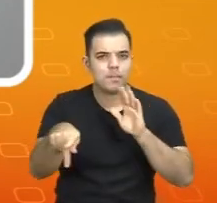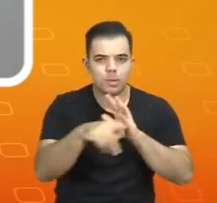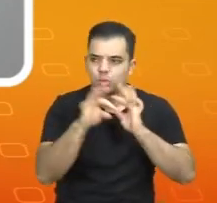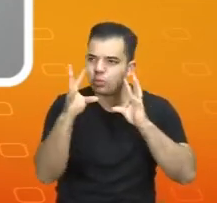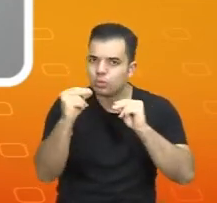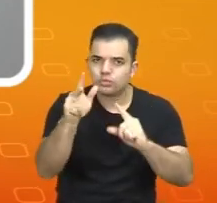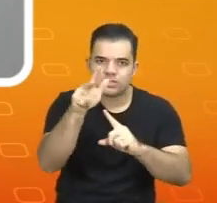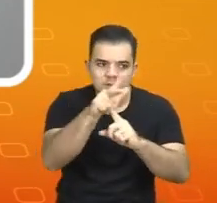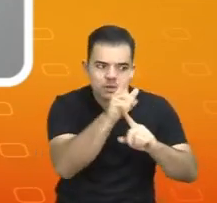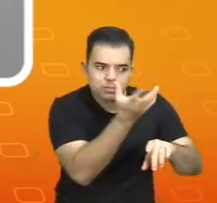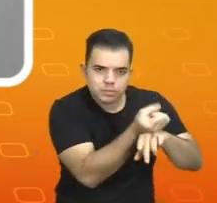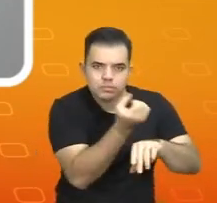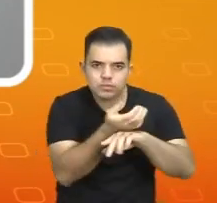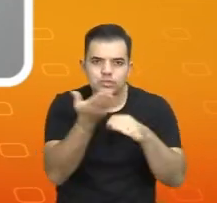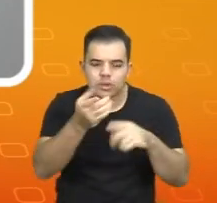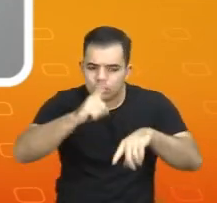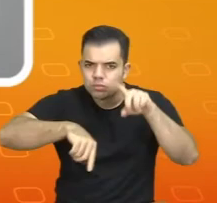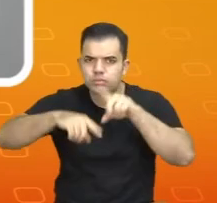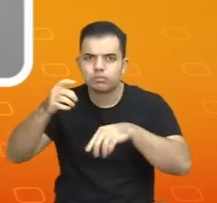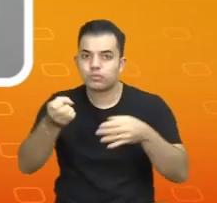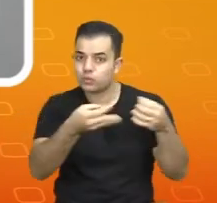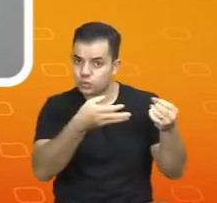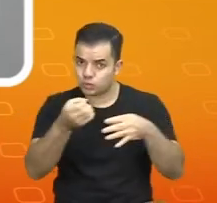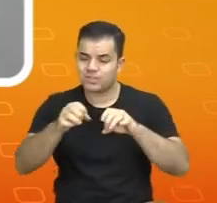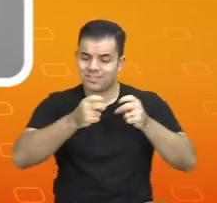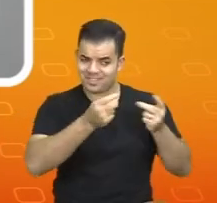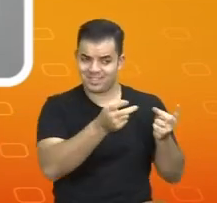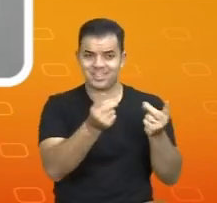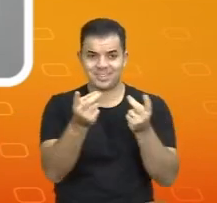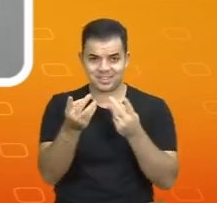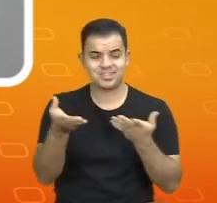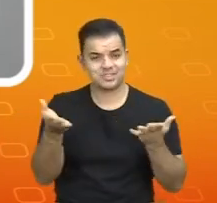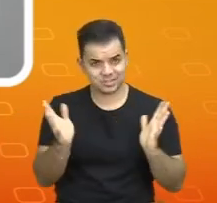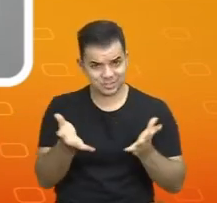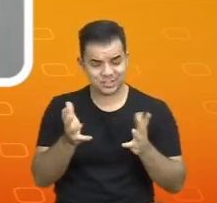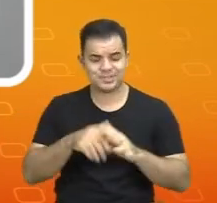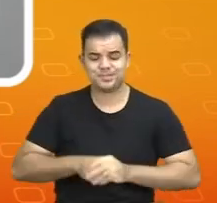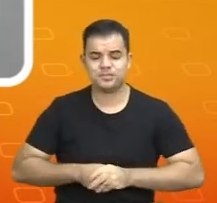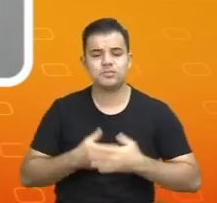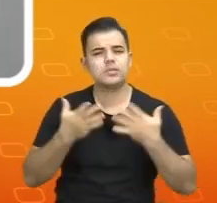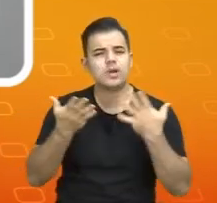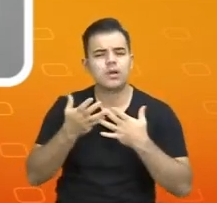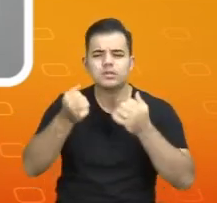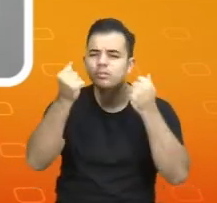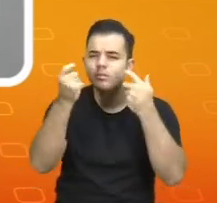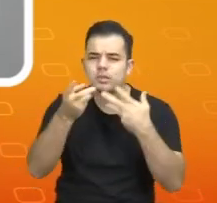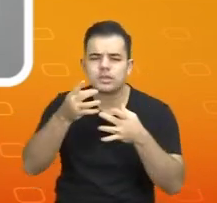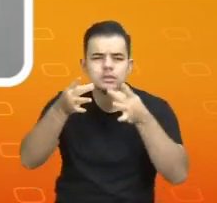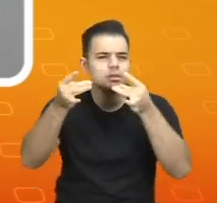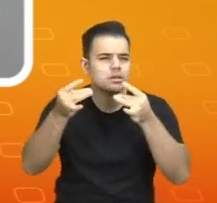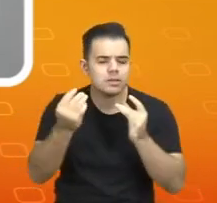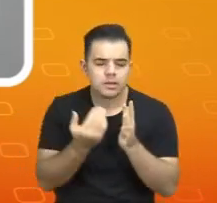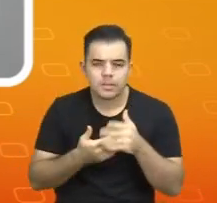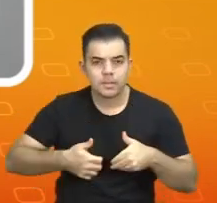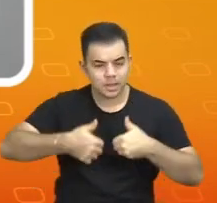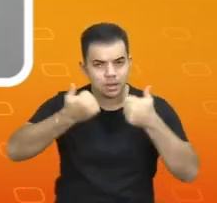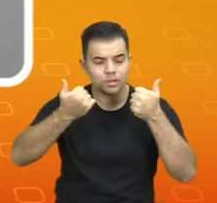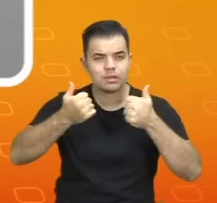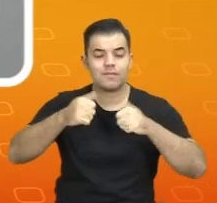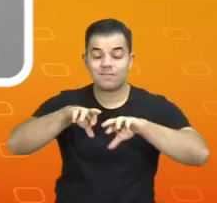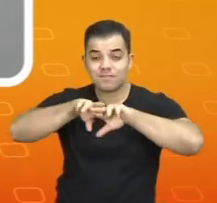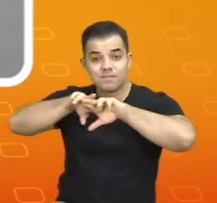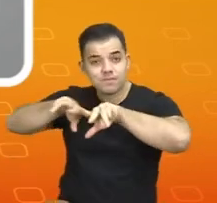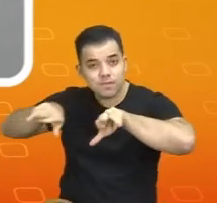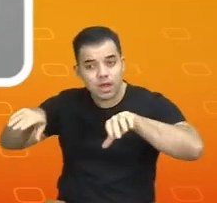seus produtos atualizados no mercado. E para contextualizar um pouco melhor, a sequência de versões, né,